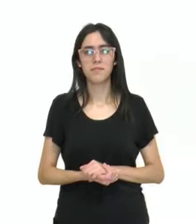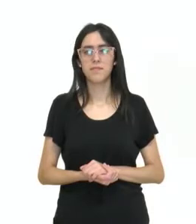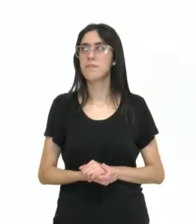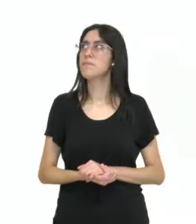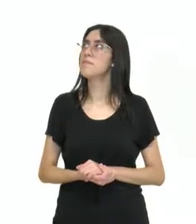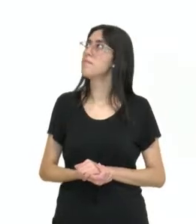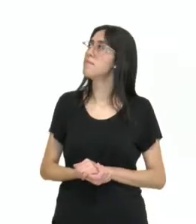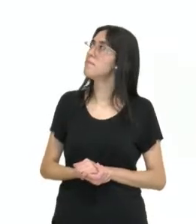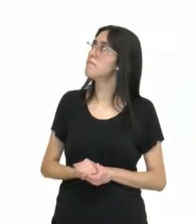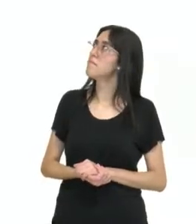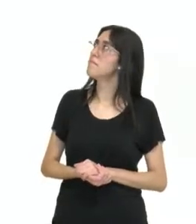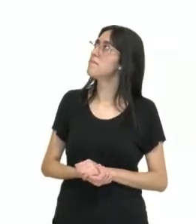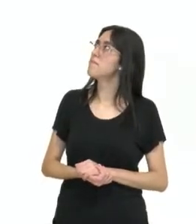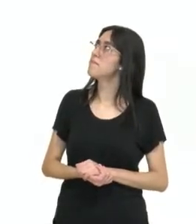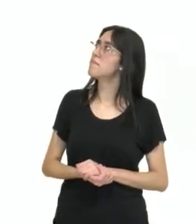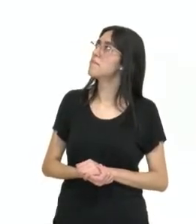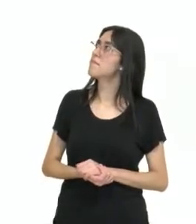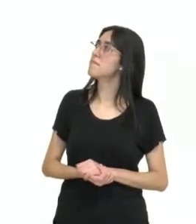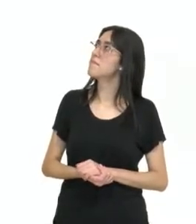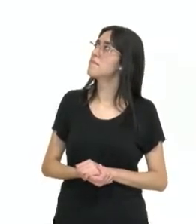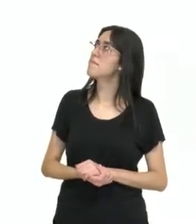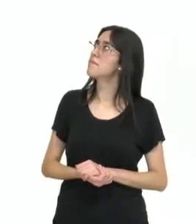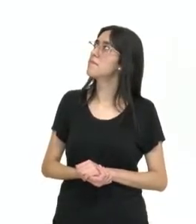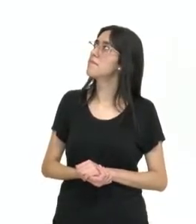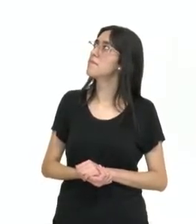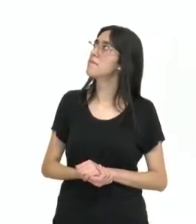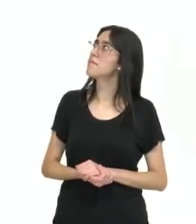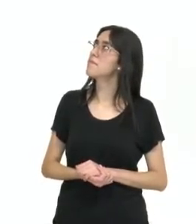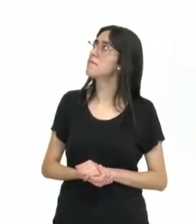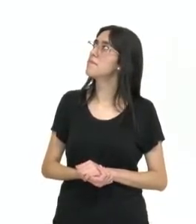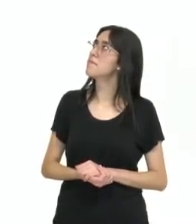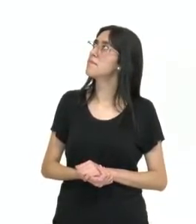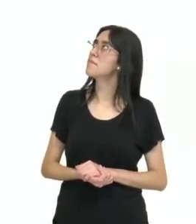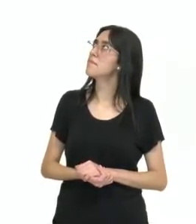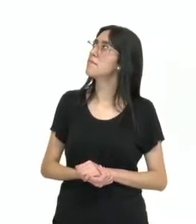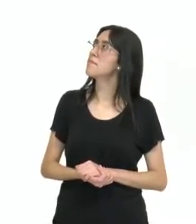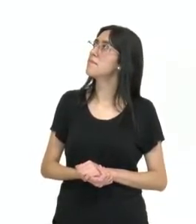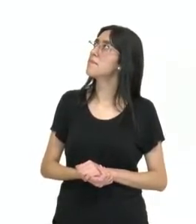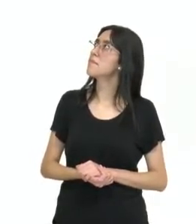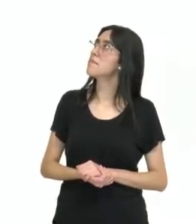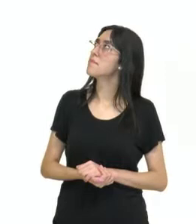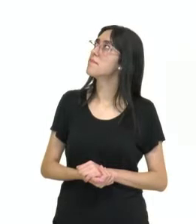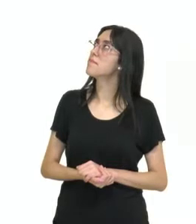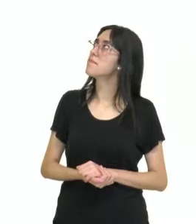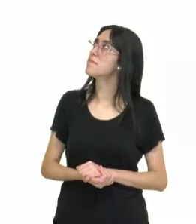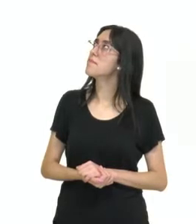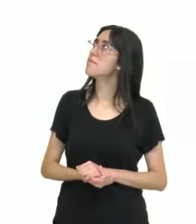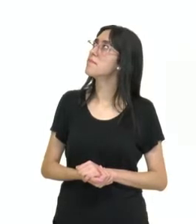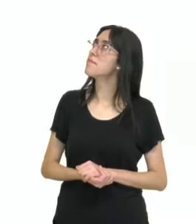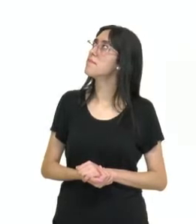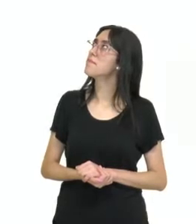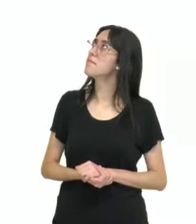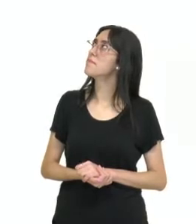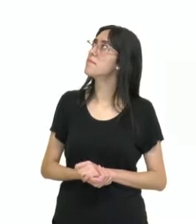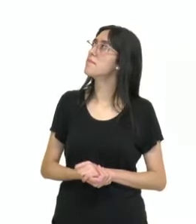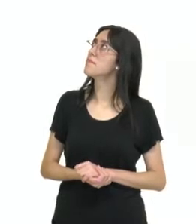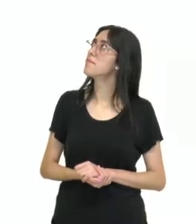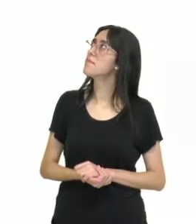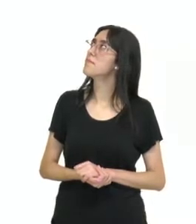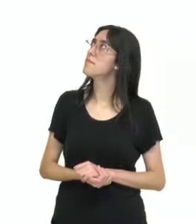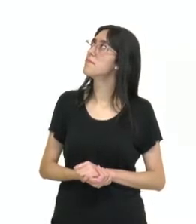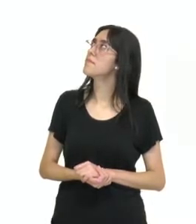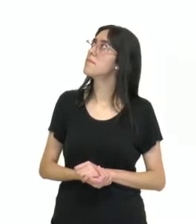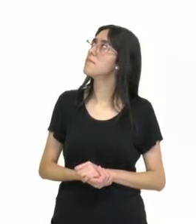que les gusta es el clima, la comida, los monumentos, las playas. ¿Y los españoles?